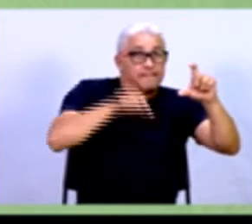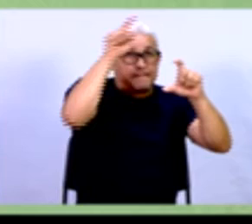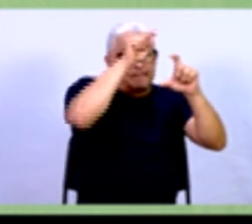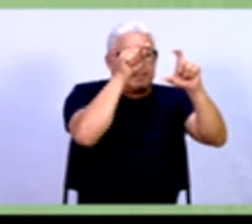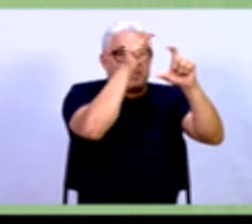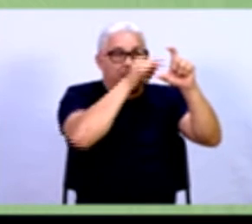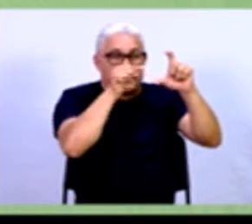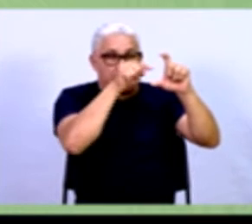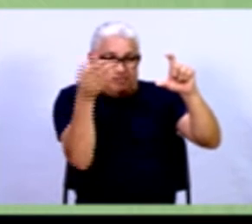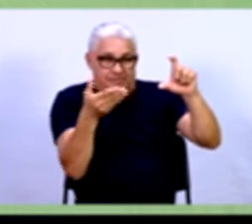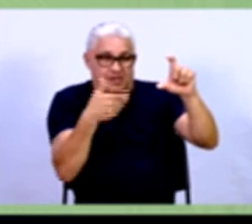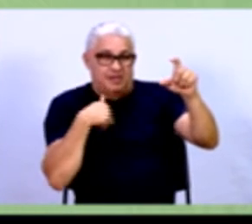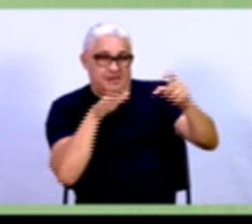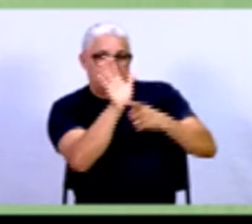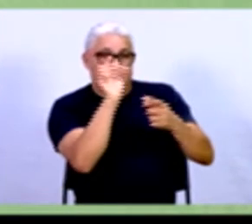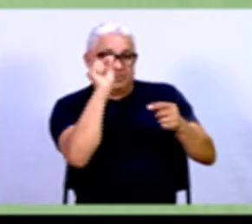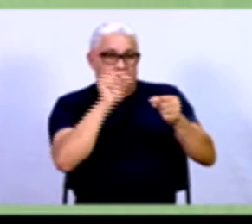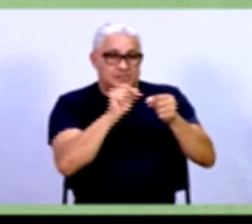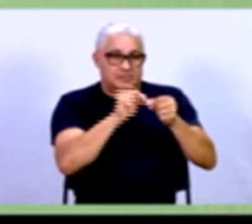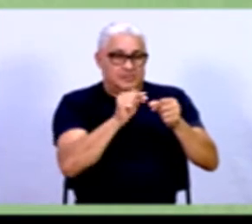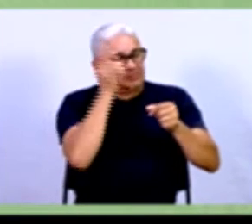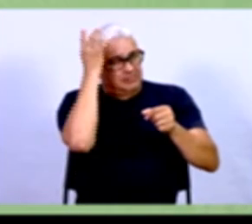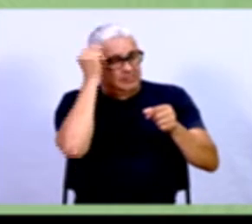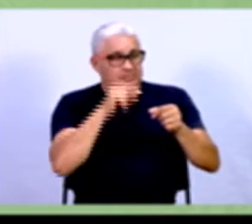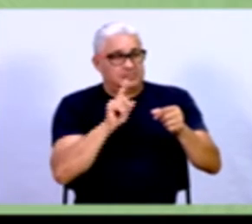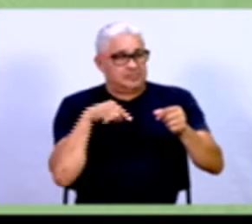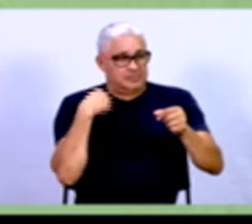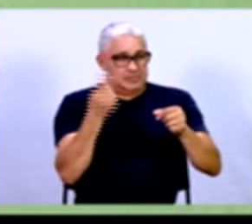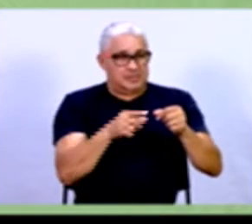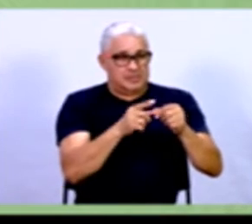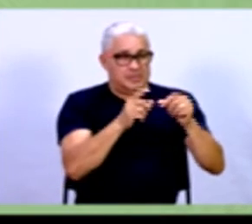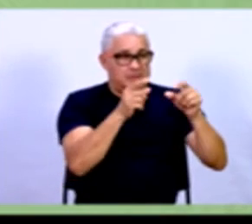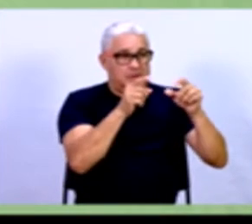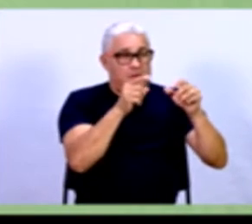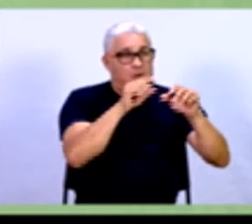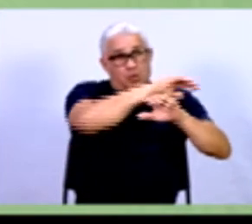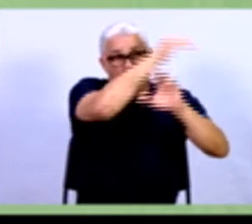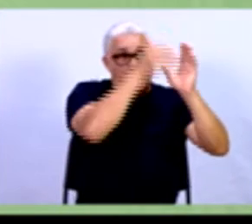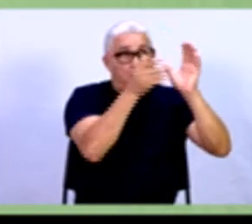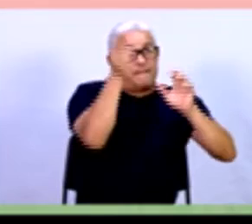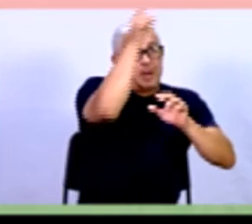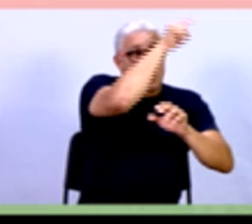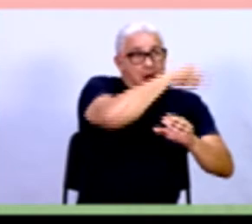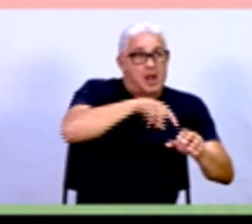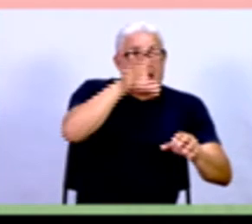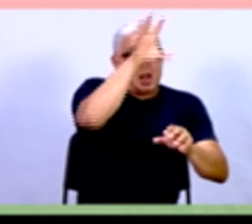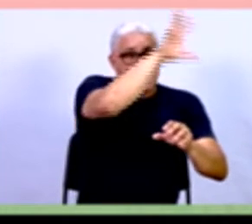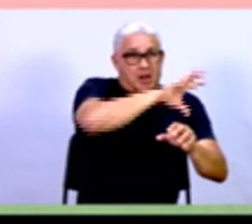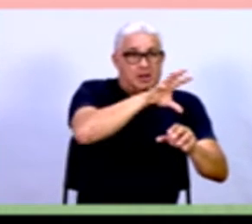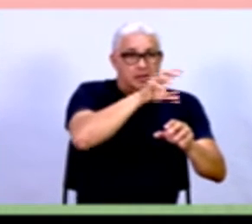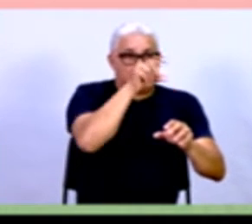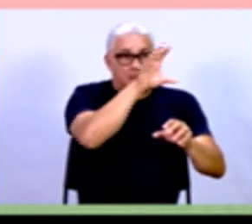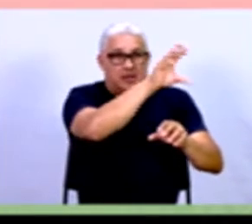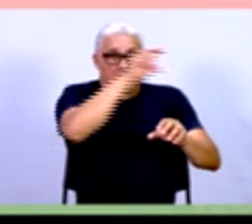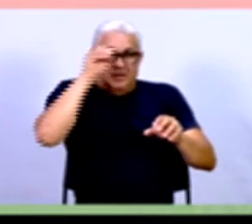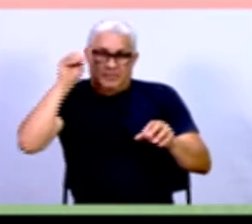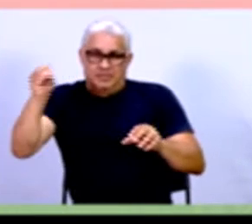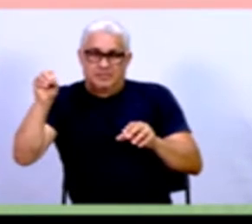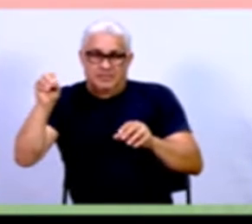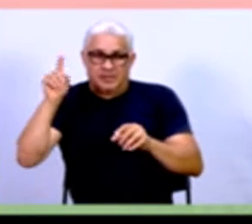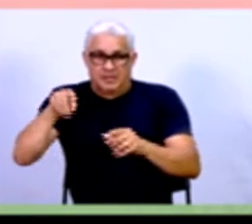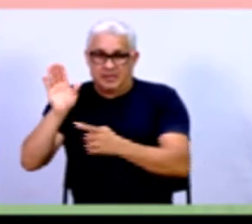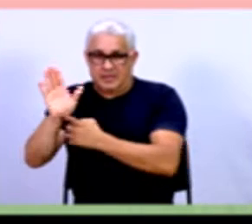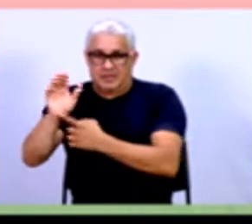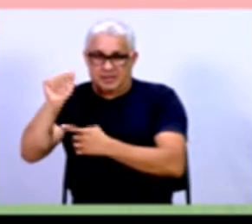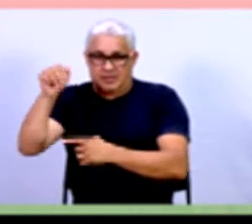ia fazer, né? Então, fica bem fácil. Se a gente não for pegar o todo, ela já se torna uma amostra, tá? Aí